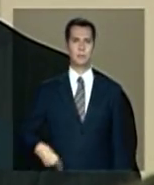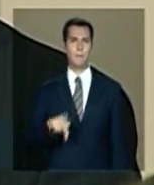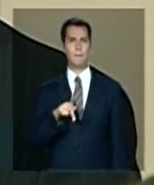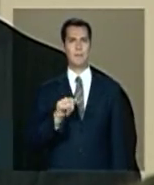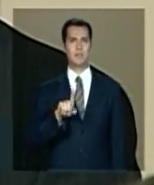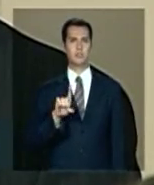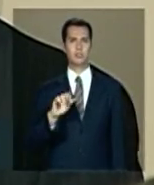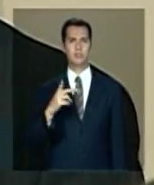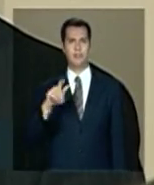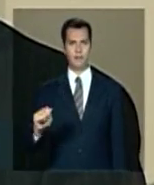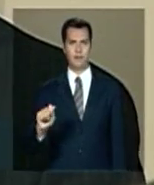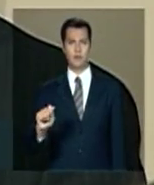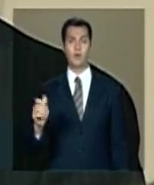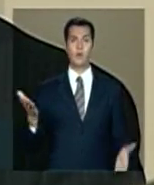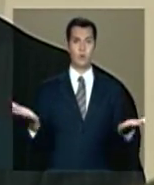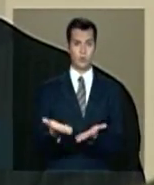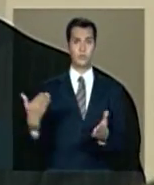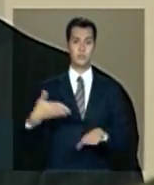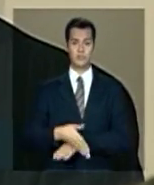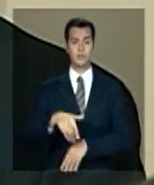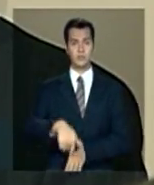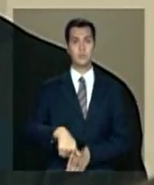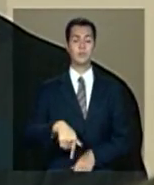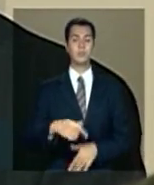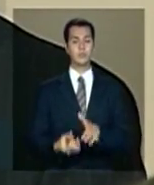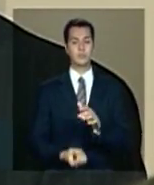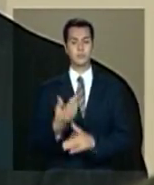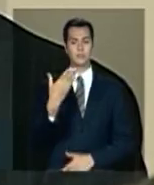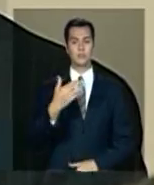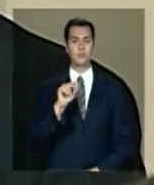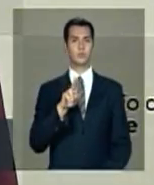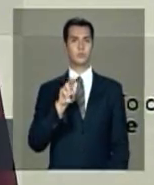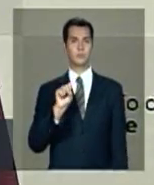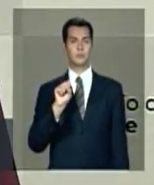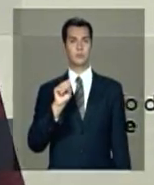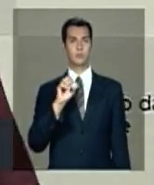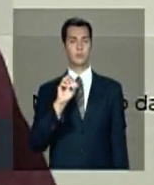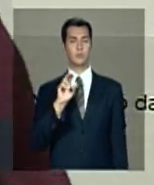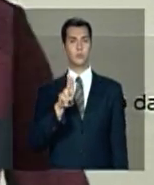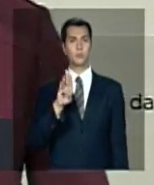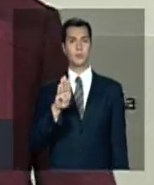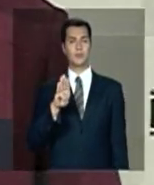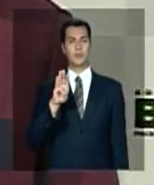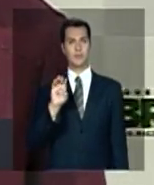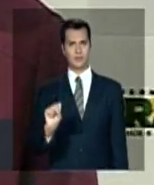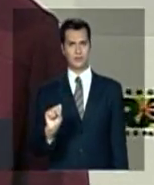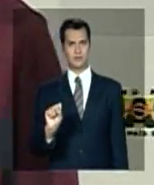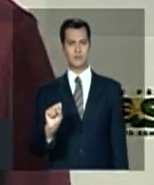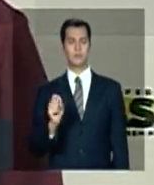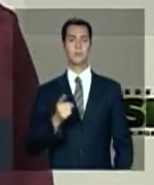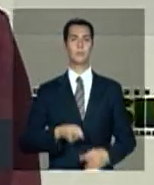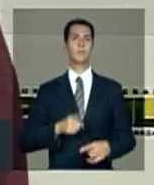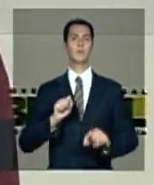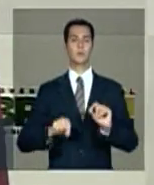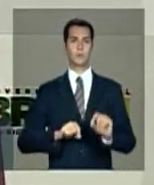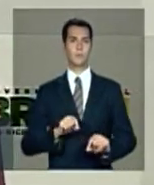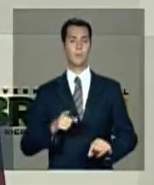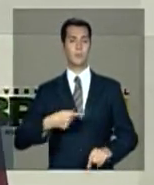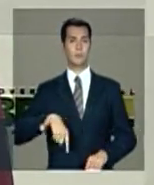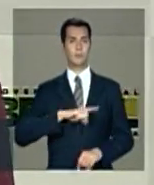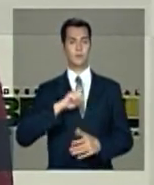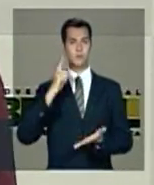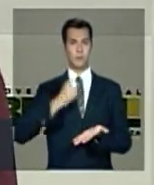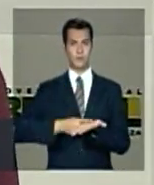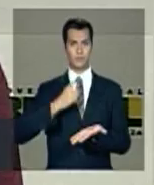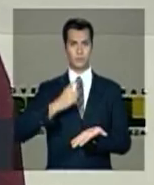hoje aqui também lançam na questão das ideias das unidades básicas de saúde porque nós temos um um